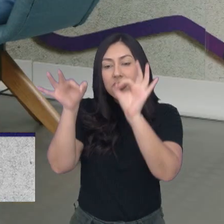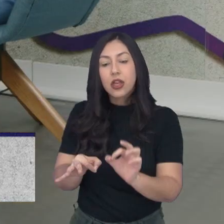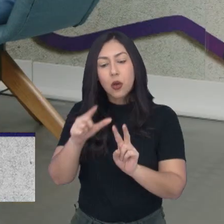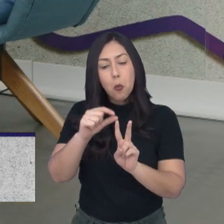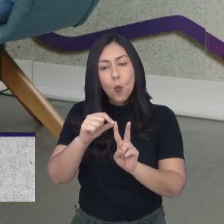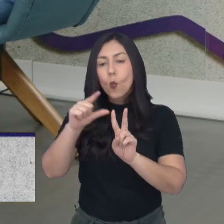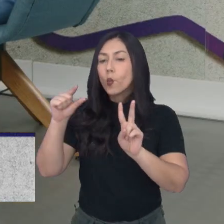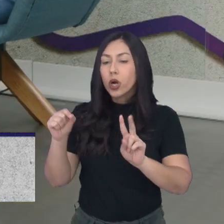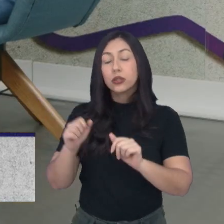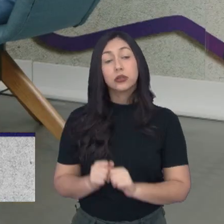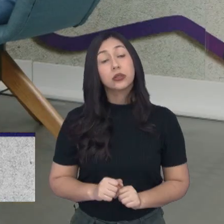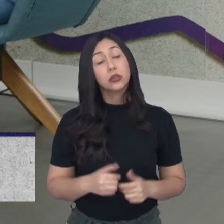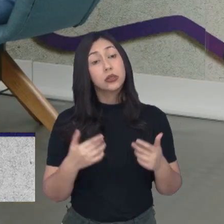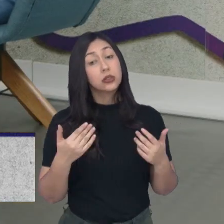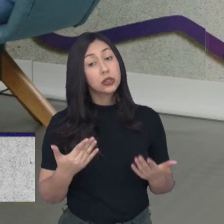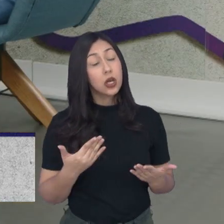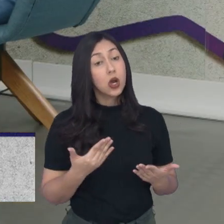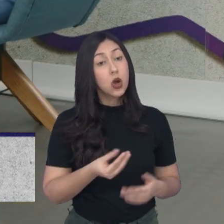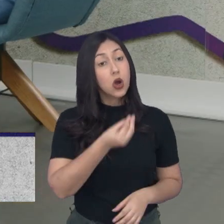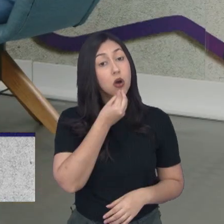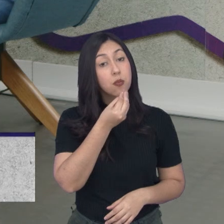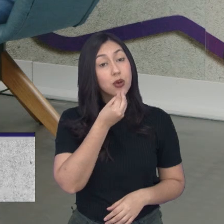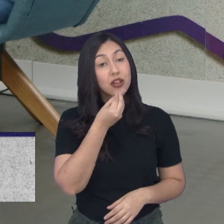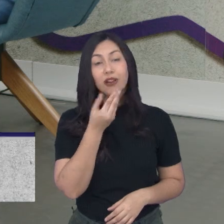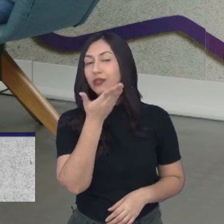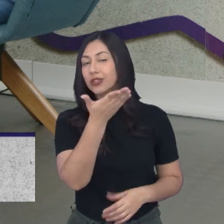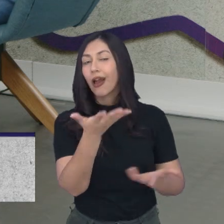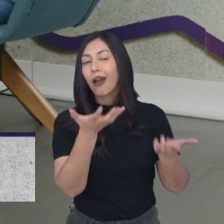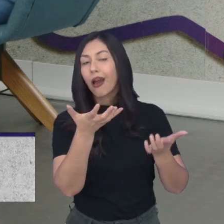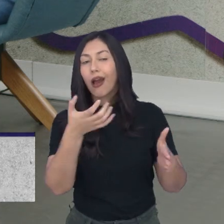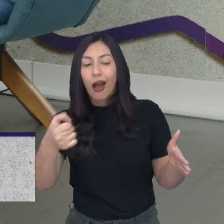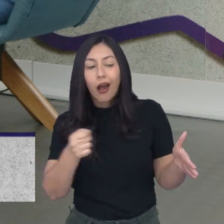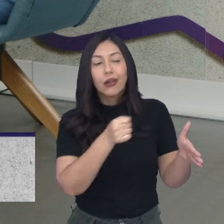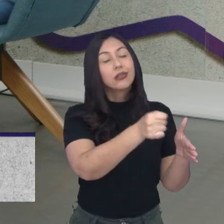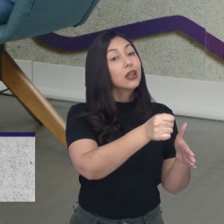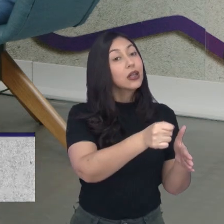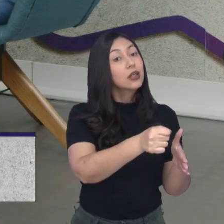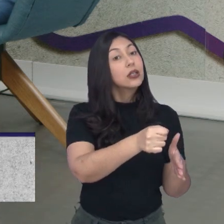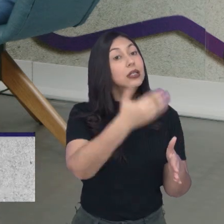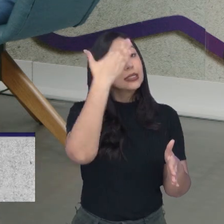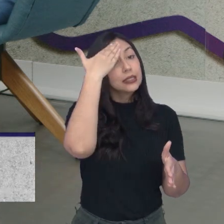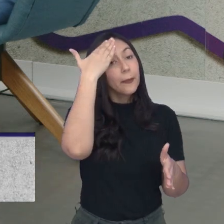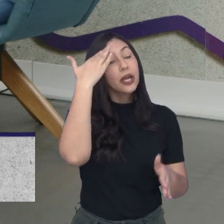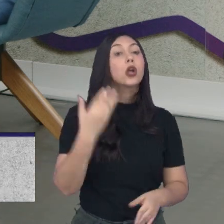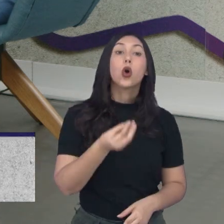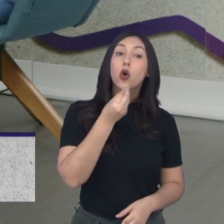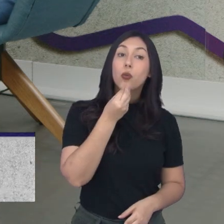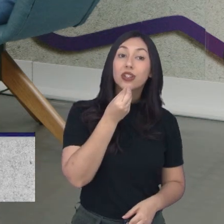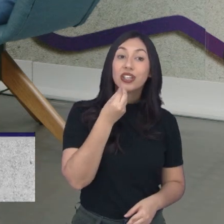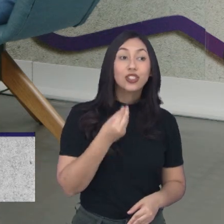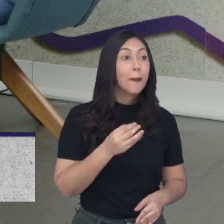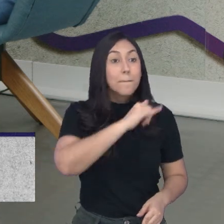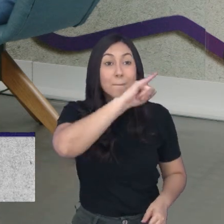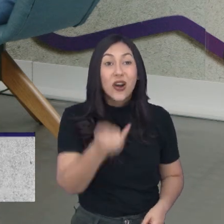é isso, é uma oportunidade de você, empreendedora aí, né, que quer entrar nesse mercado, também é de você saber que tem a oportunidade de reaproveitar